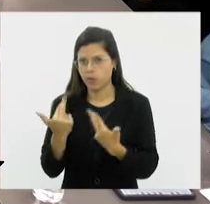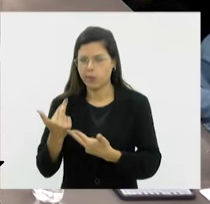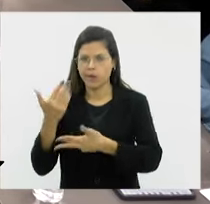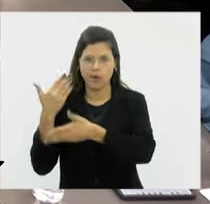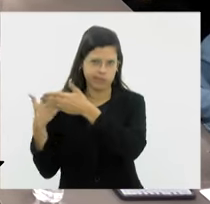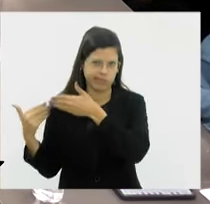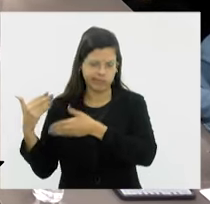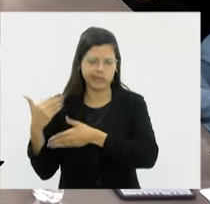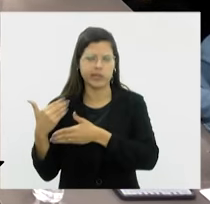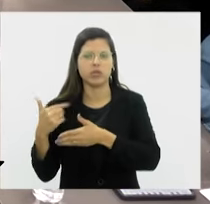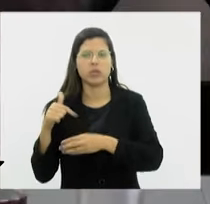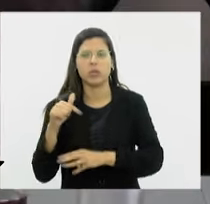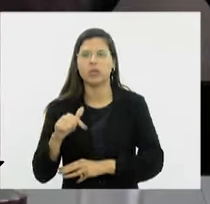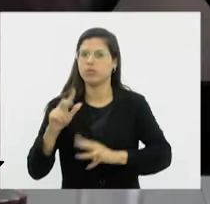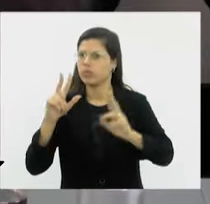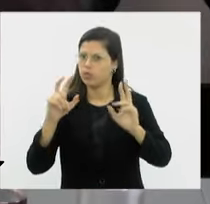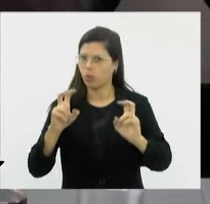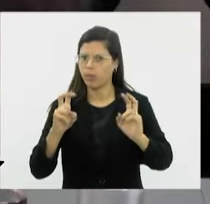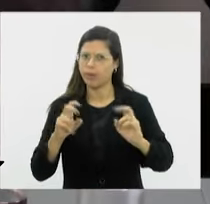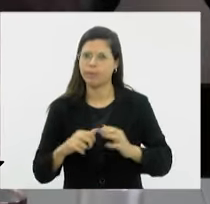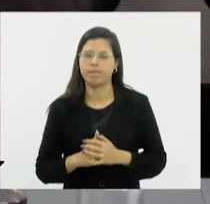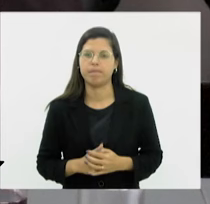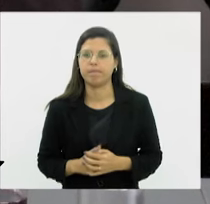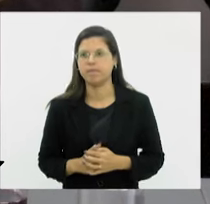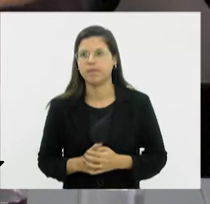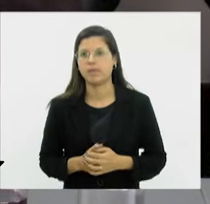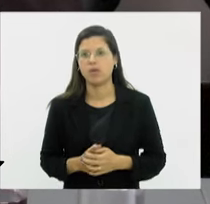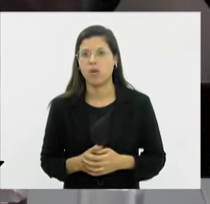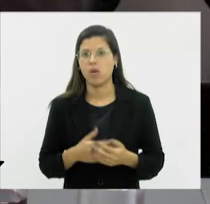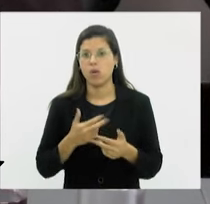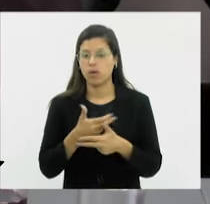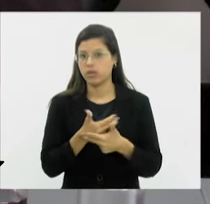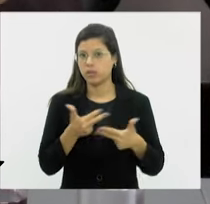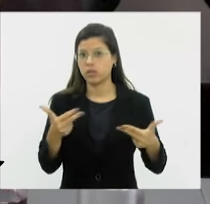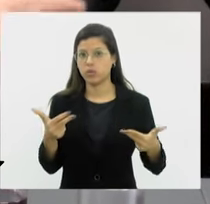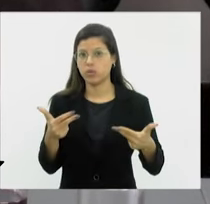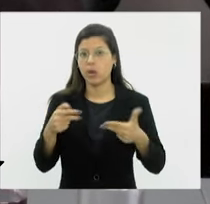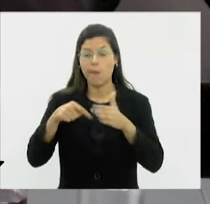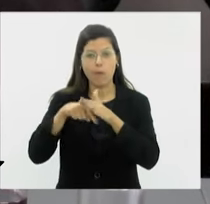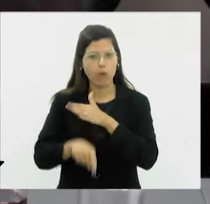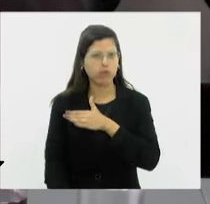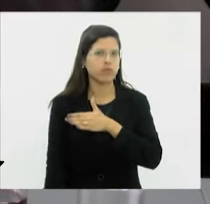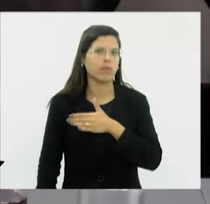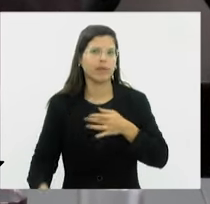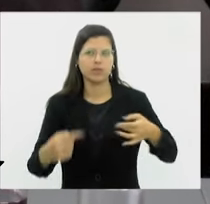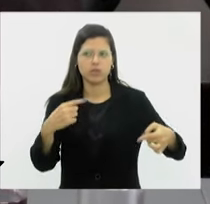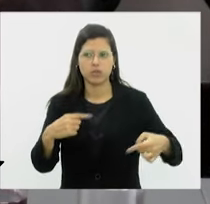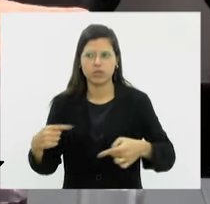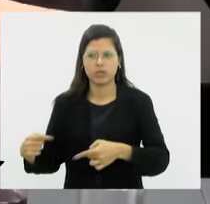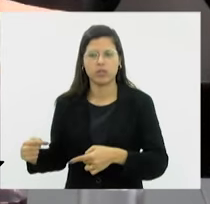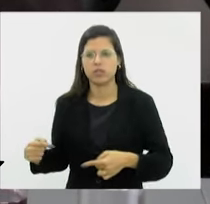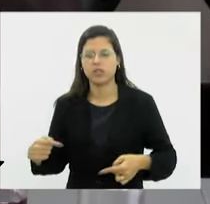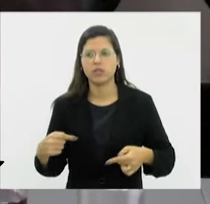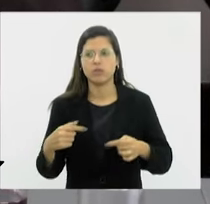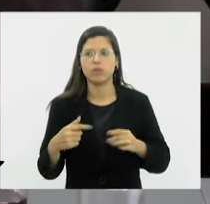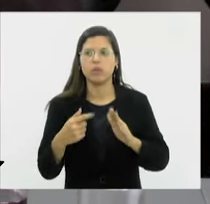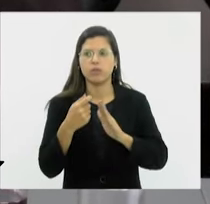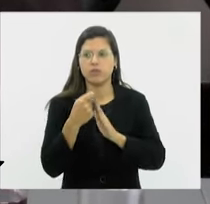intensamente esse tema. E uma das questões que foi profundamente discutida foi a redação do